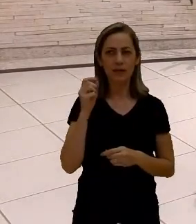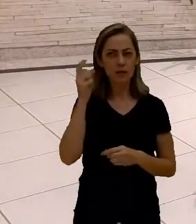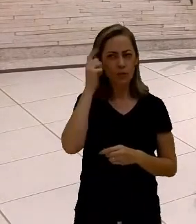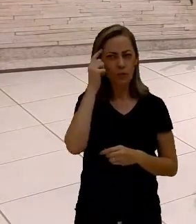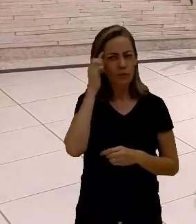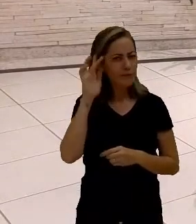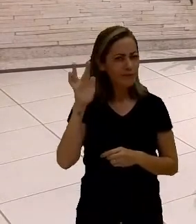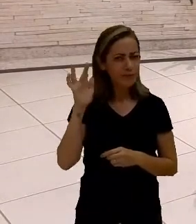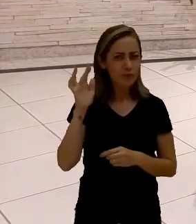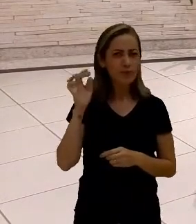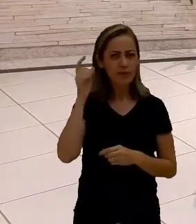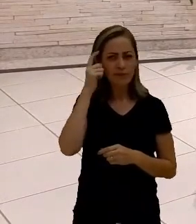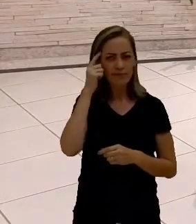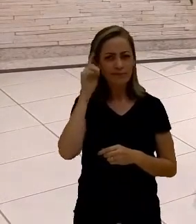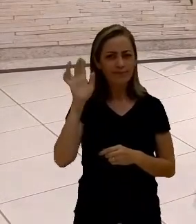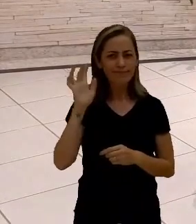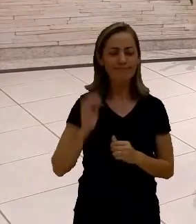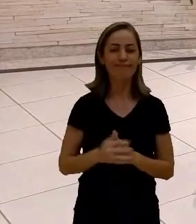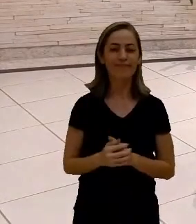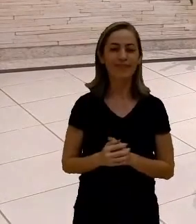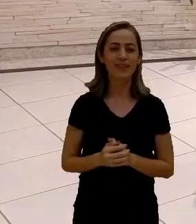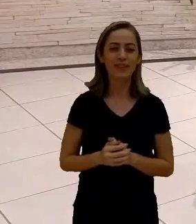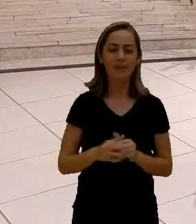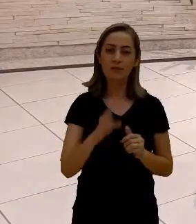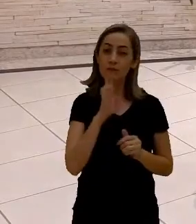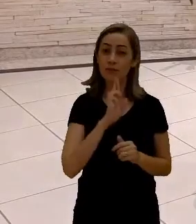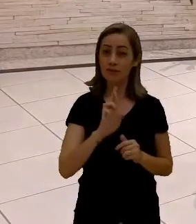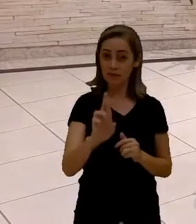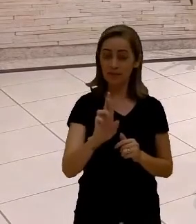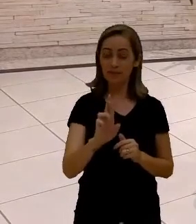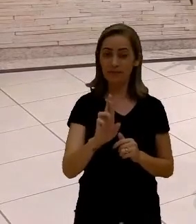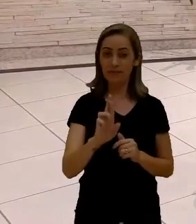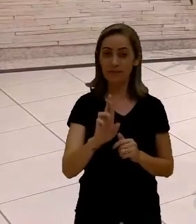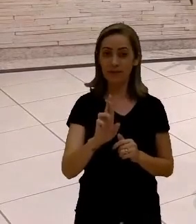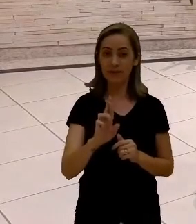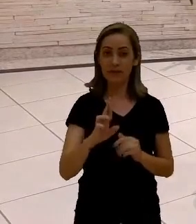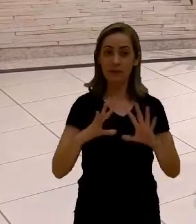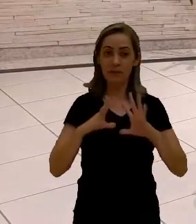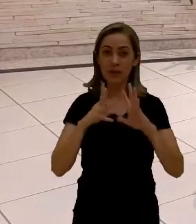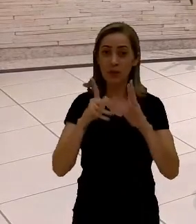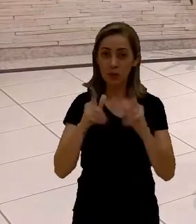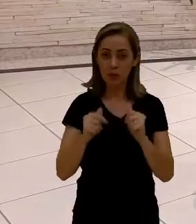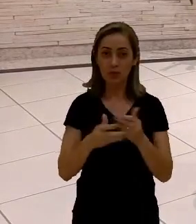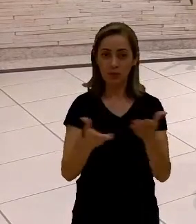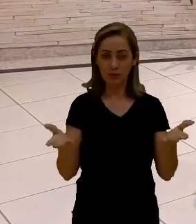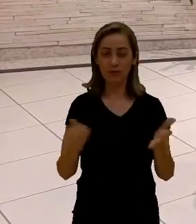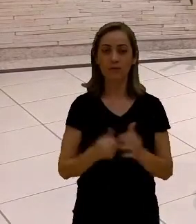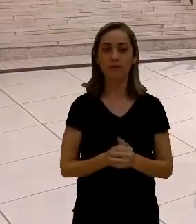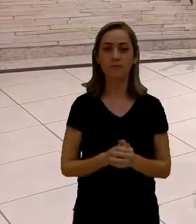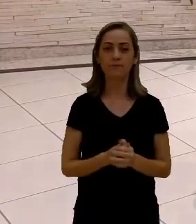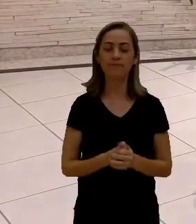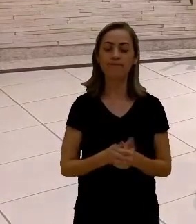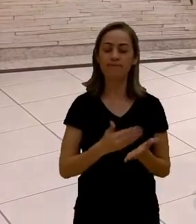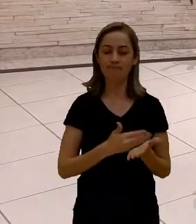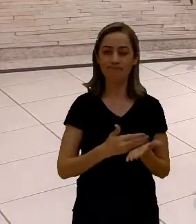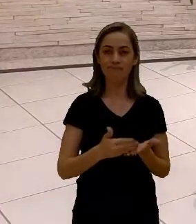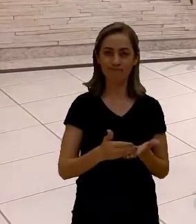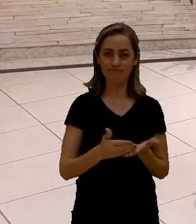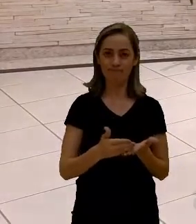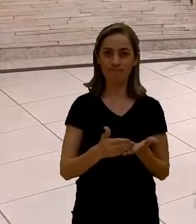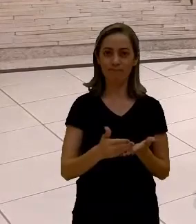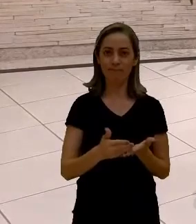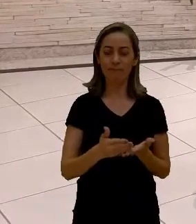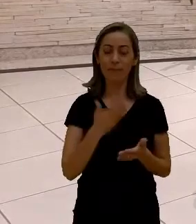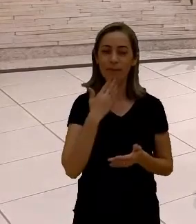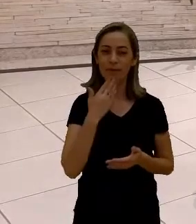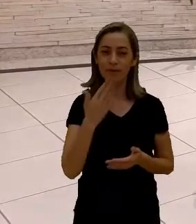fiéis e a gente vai tentando responder aqui na medida que o tempo for permitindo também eu quero começar então diácono pedindo